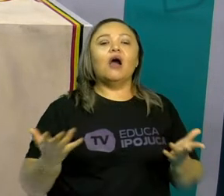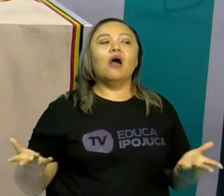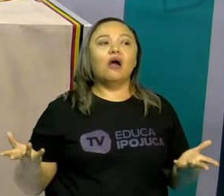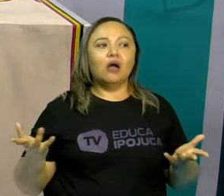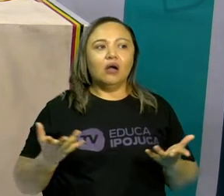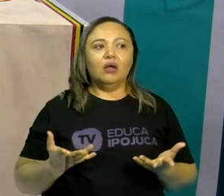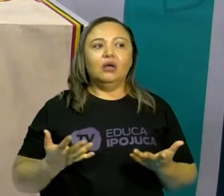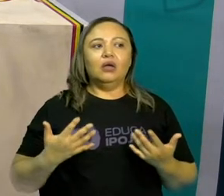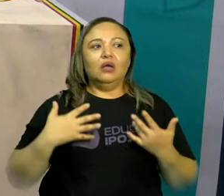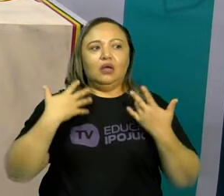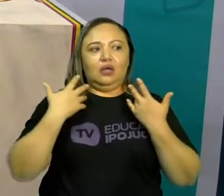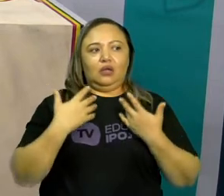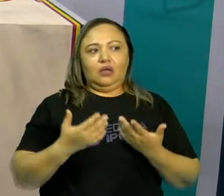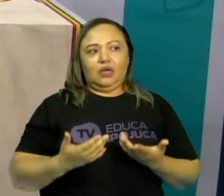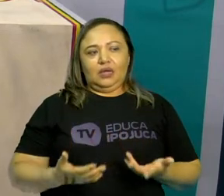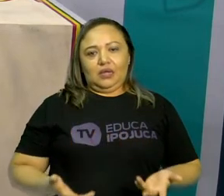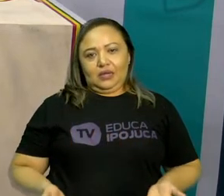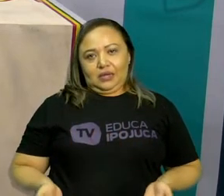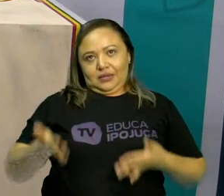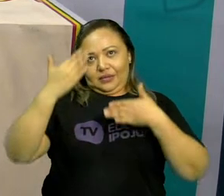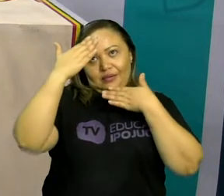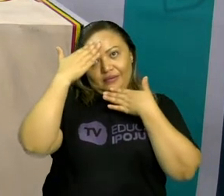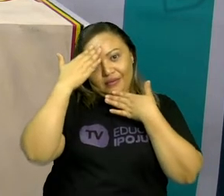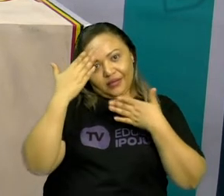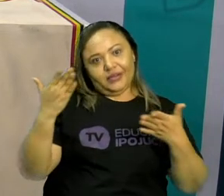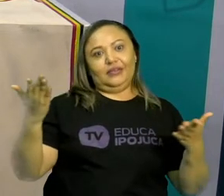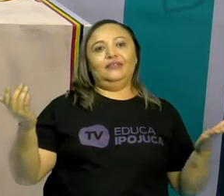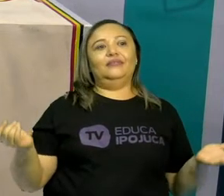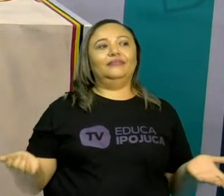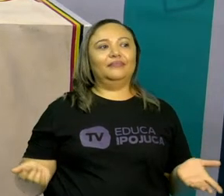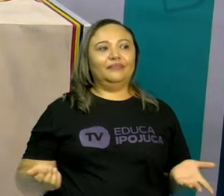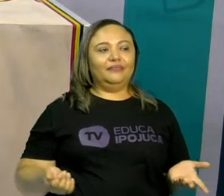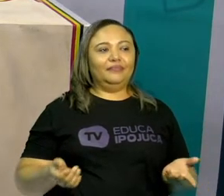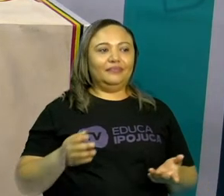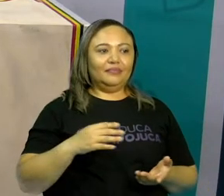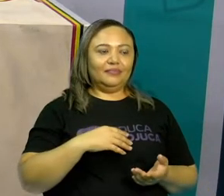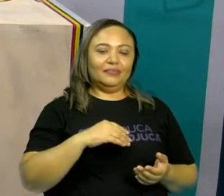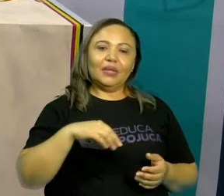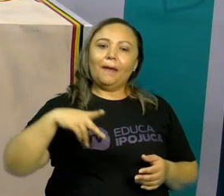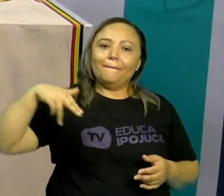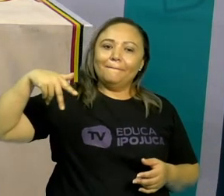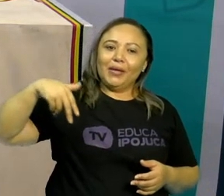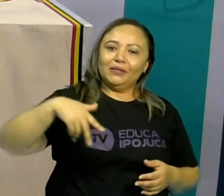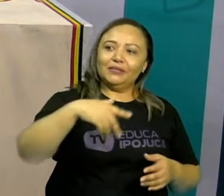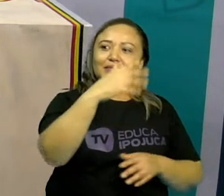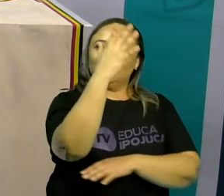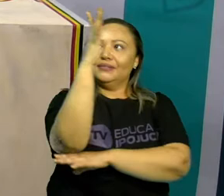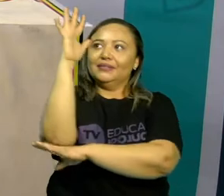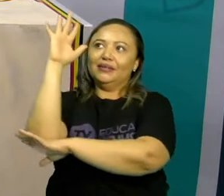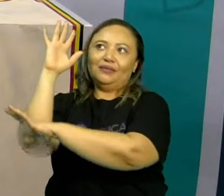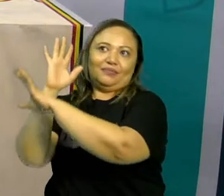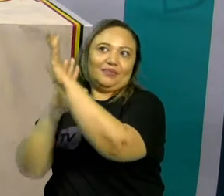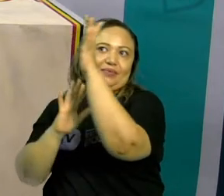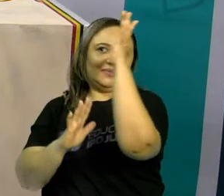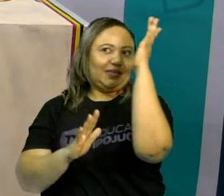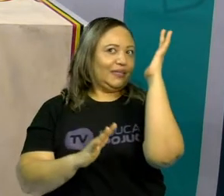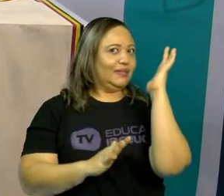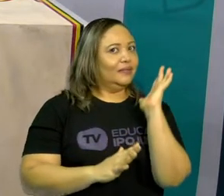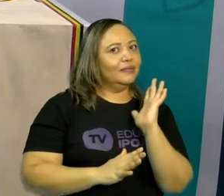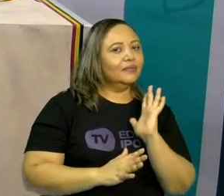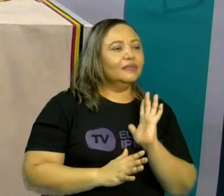deixar eu estou agradecido pois paciente pela Floresta